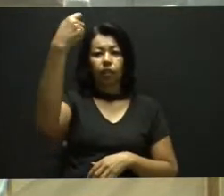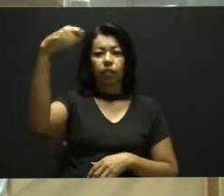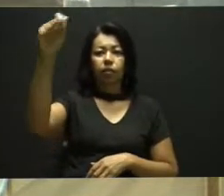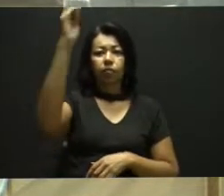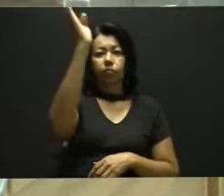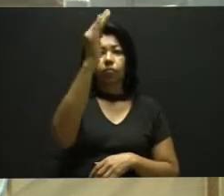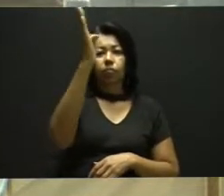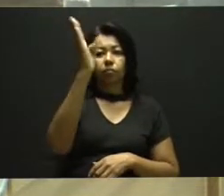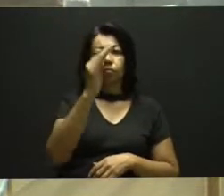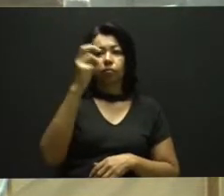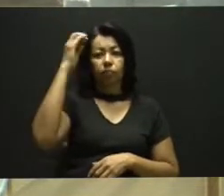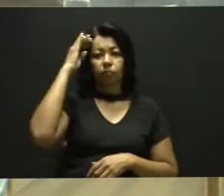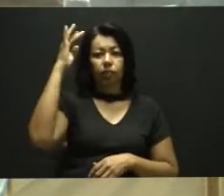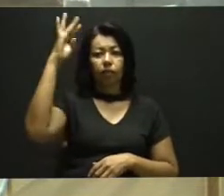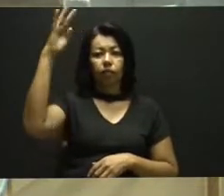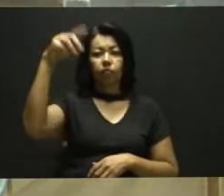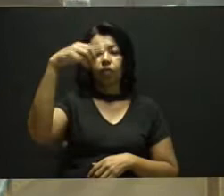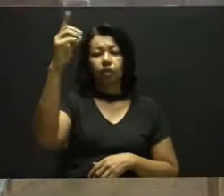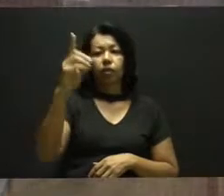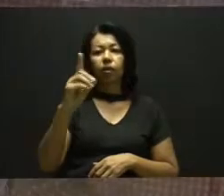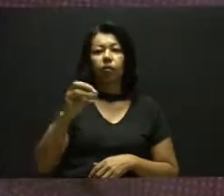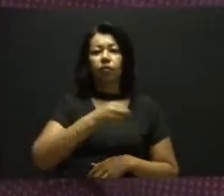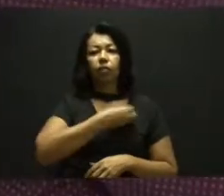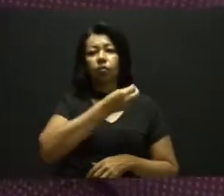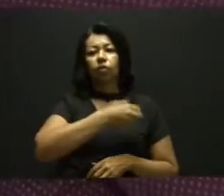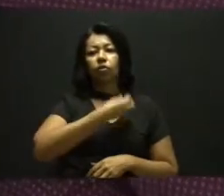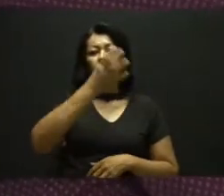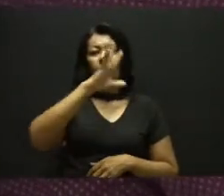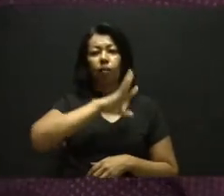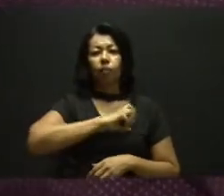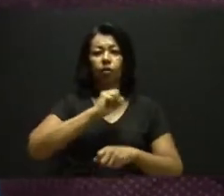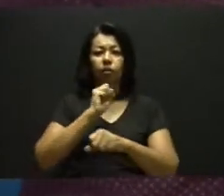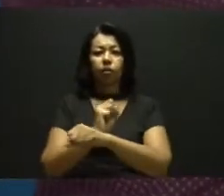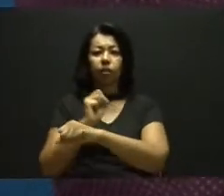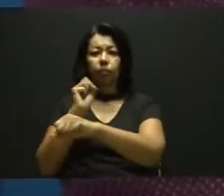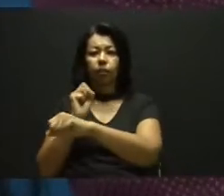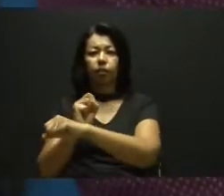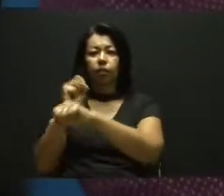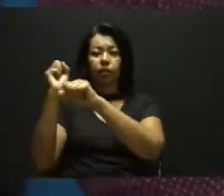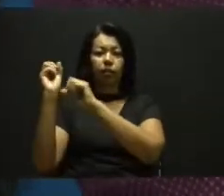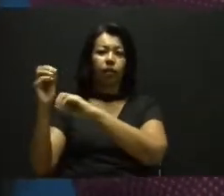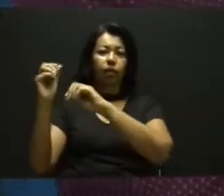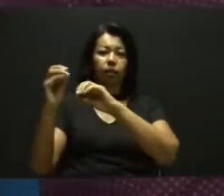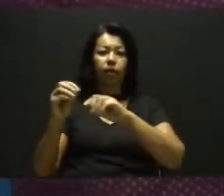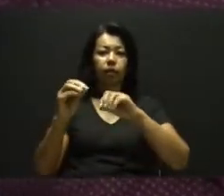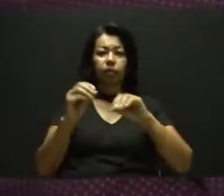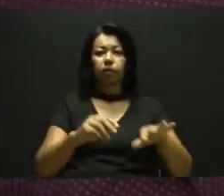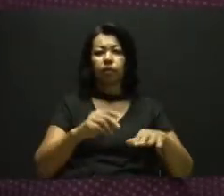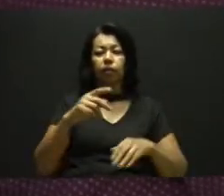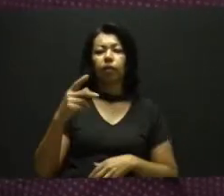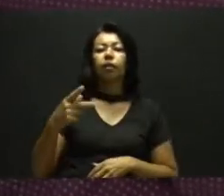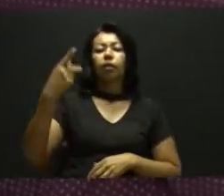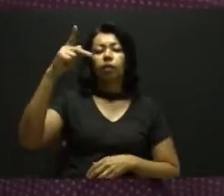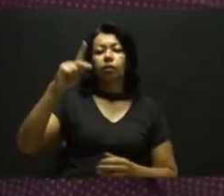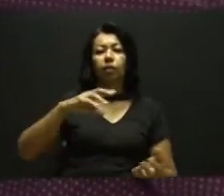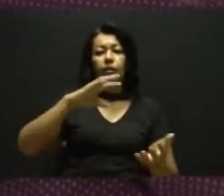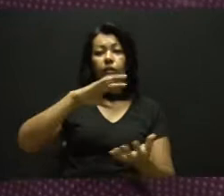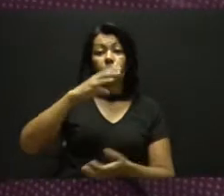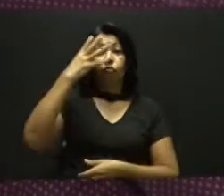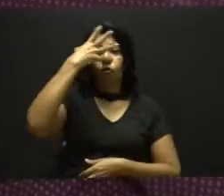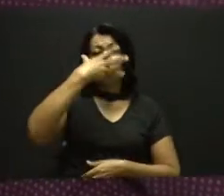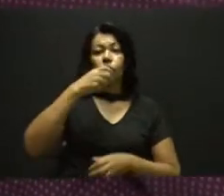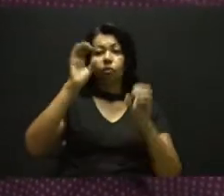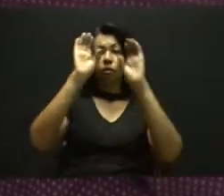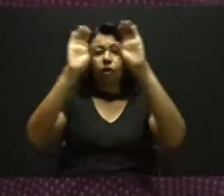sempre sorridentes unaí e nome de esperança nesta 10 eu vou ser